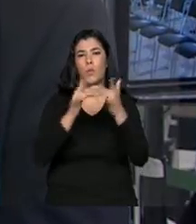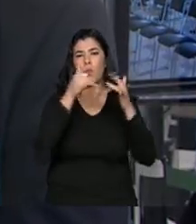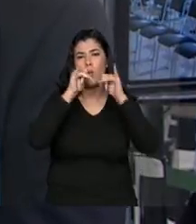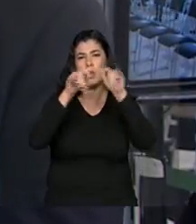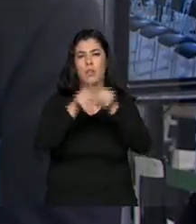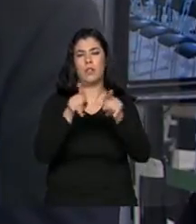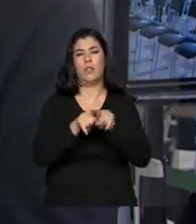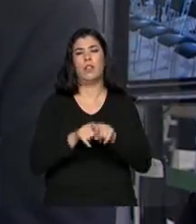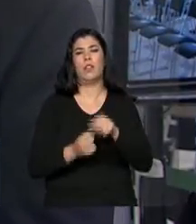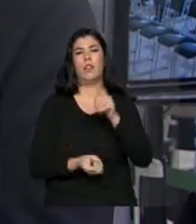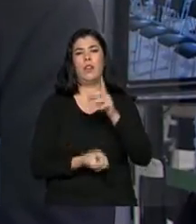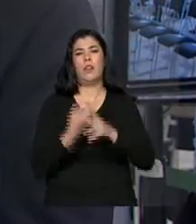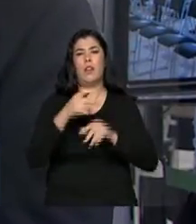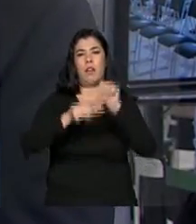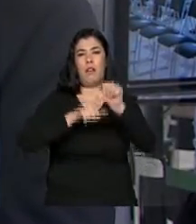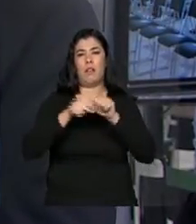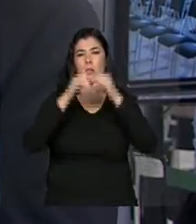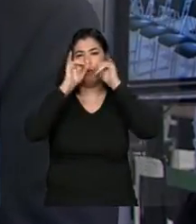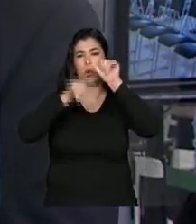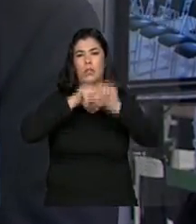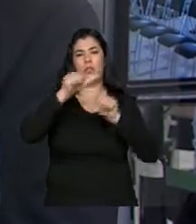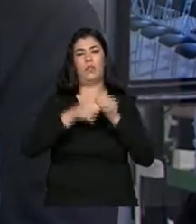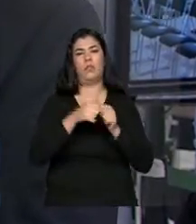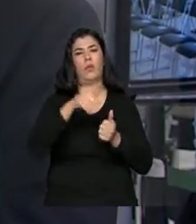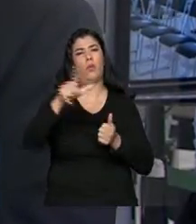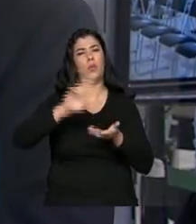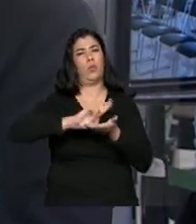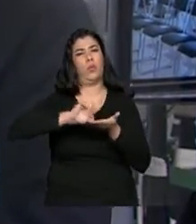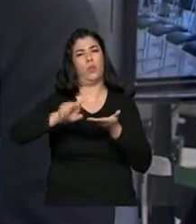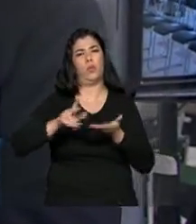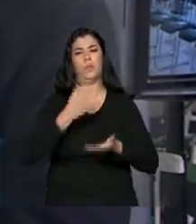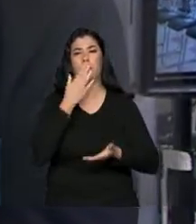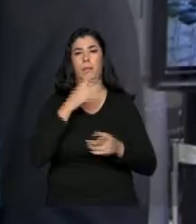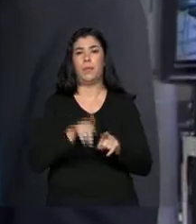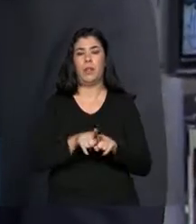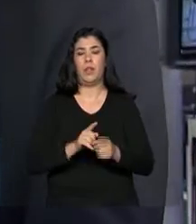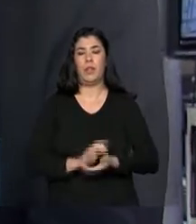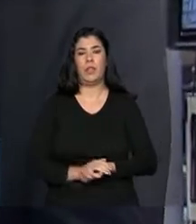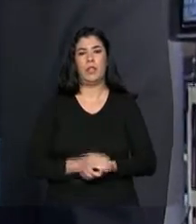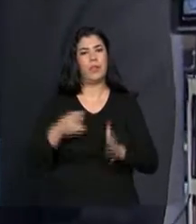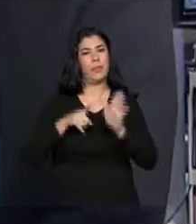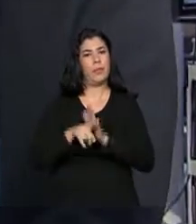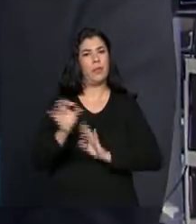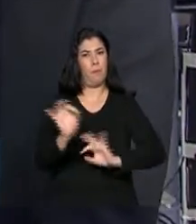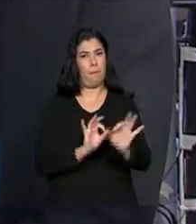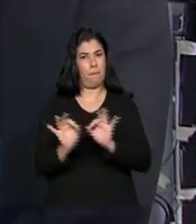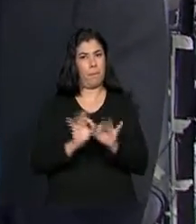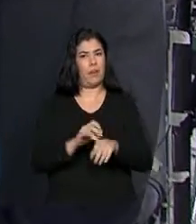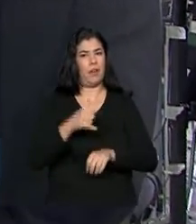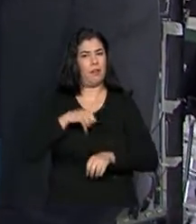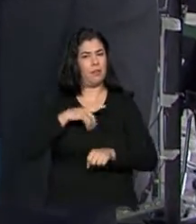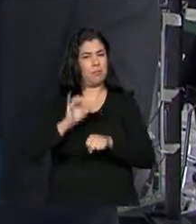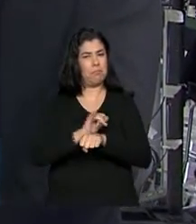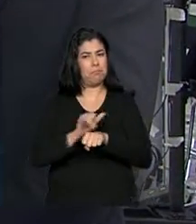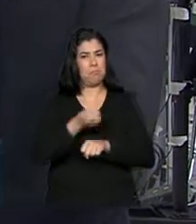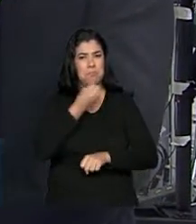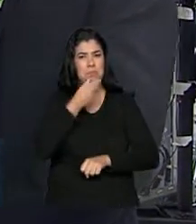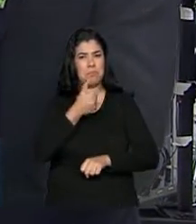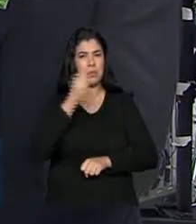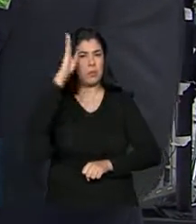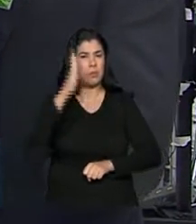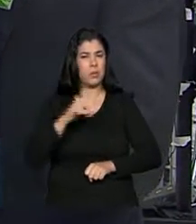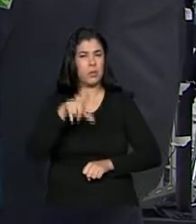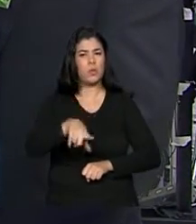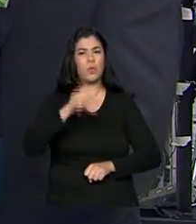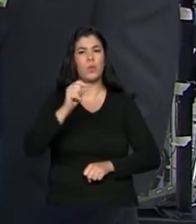médicos, nós temos energia renovável, entre outros. Então esse plano é um passo estratégico para o Brasil